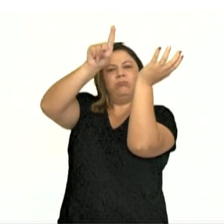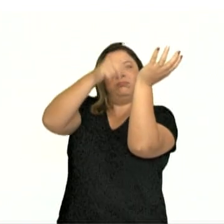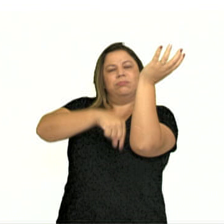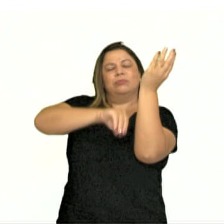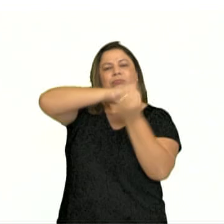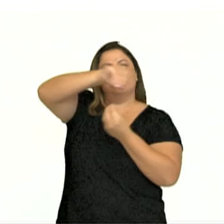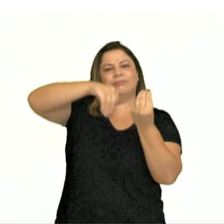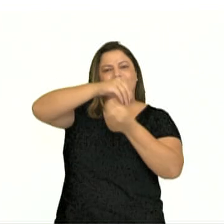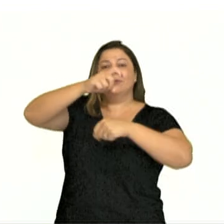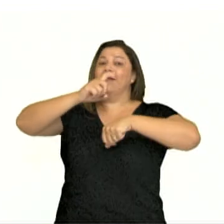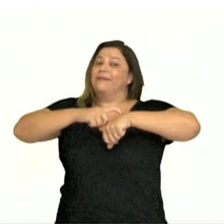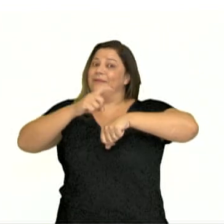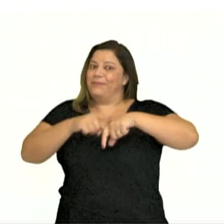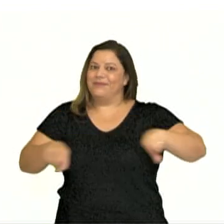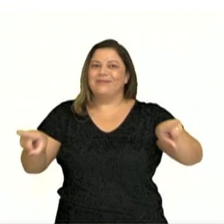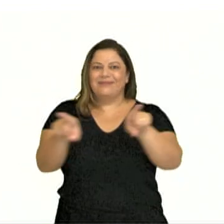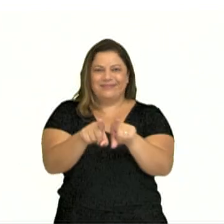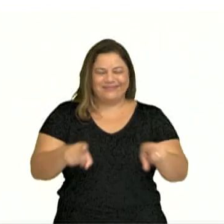retorno.